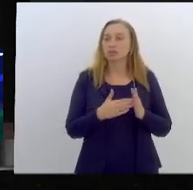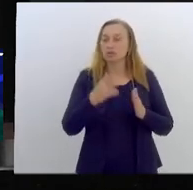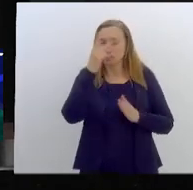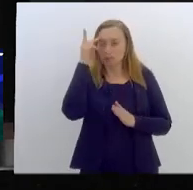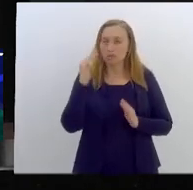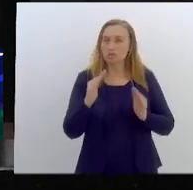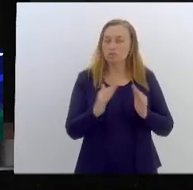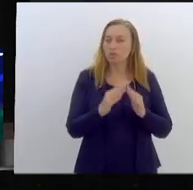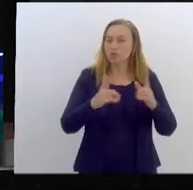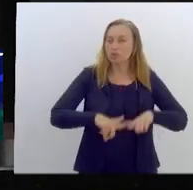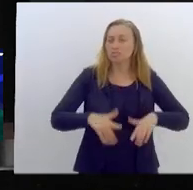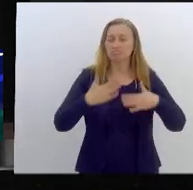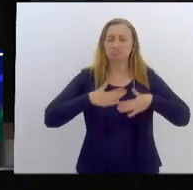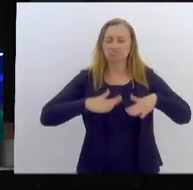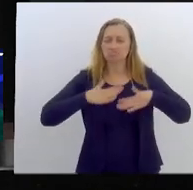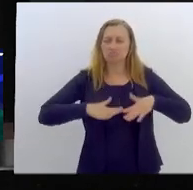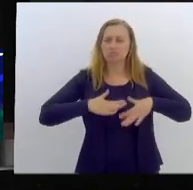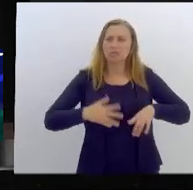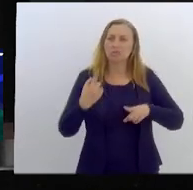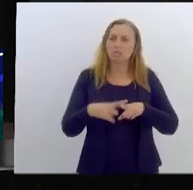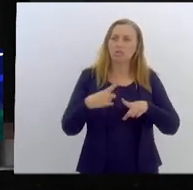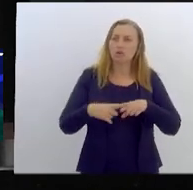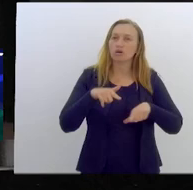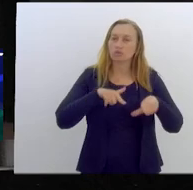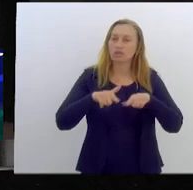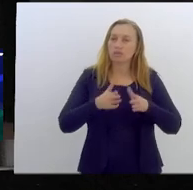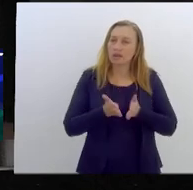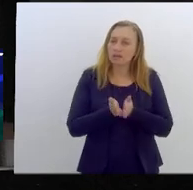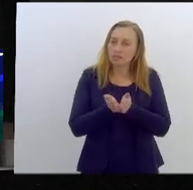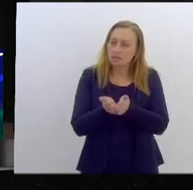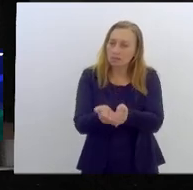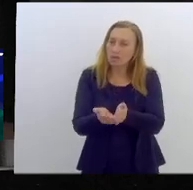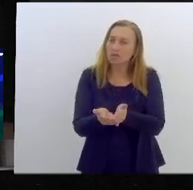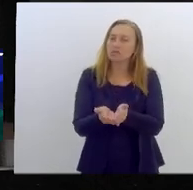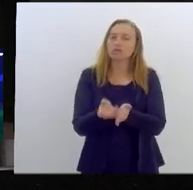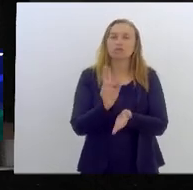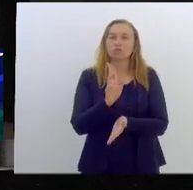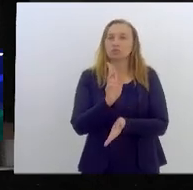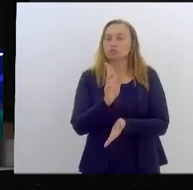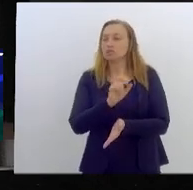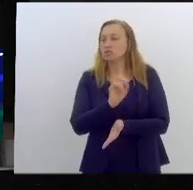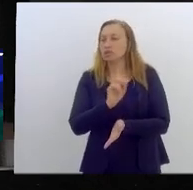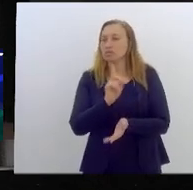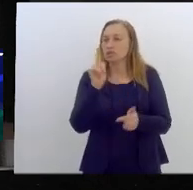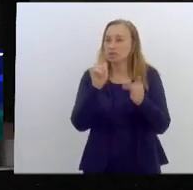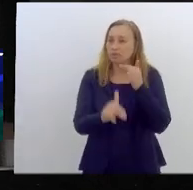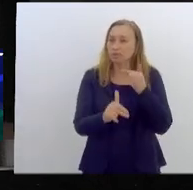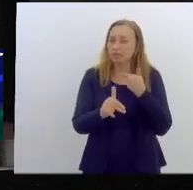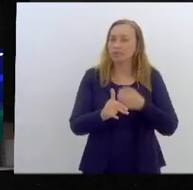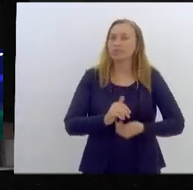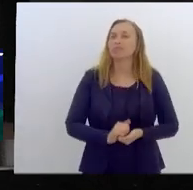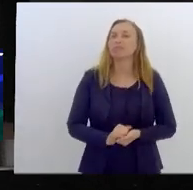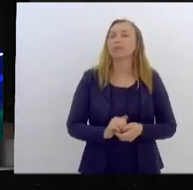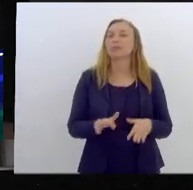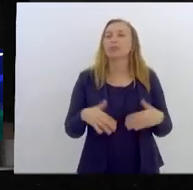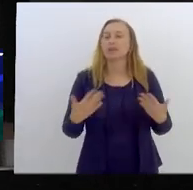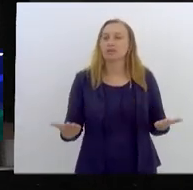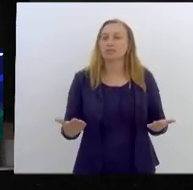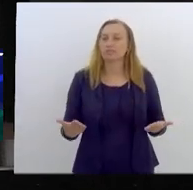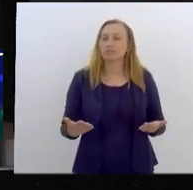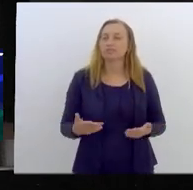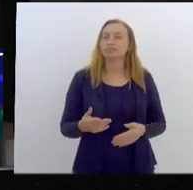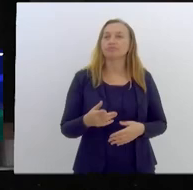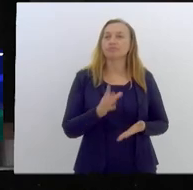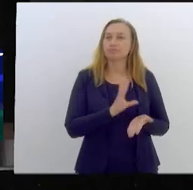Abraão fiquem tranquilos, porque os serviços das barcas não serão interrompidos. Então, isso era uma